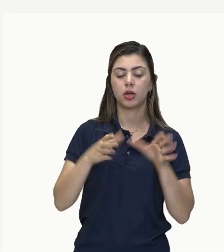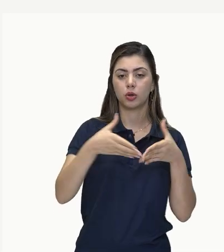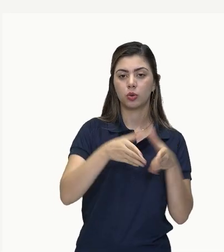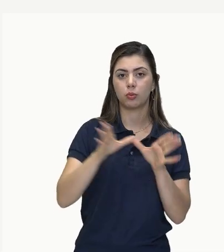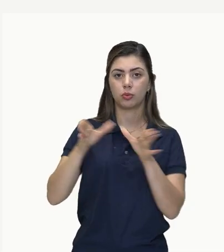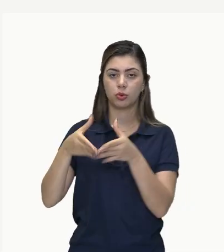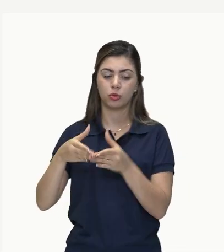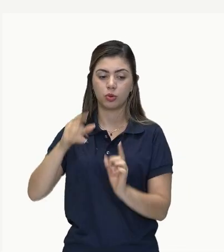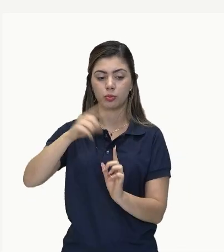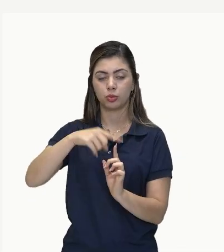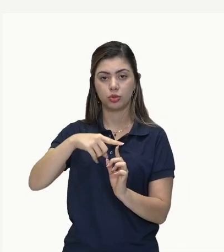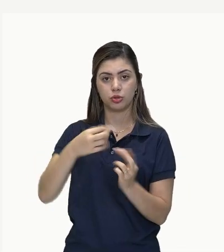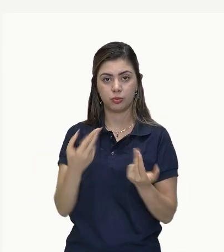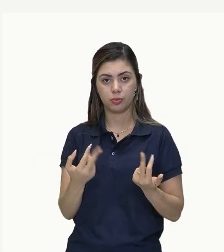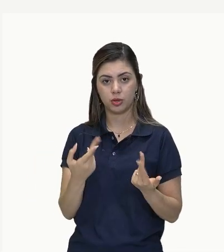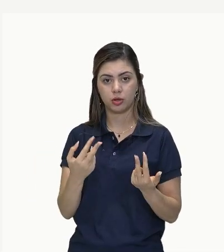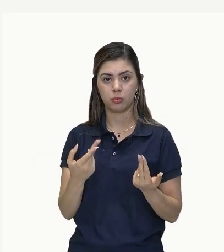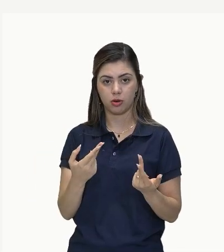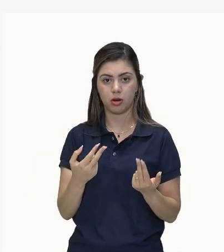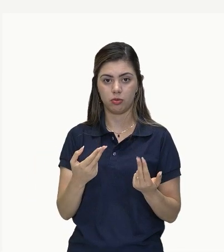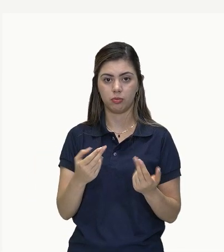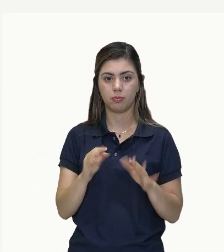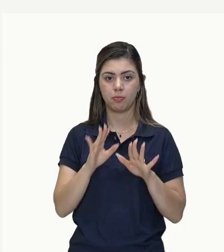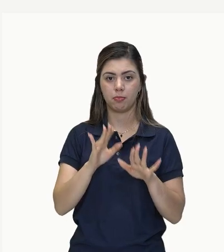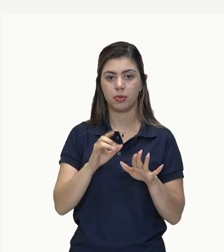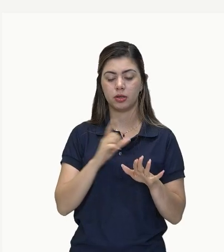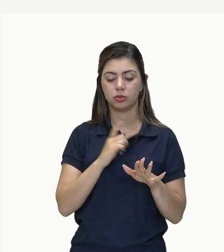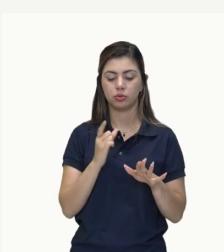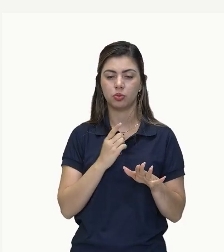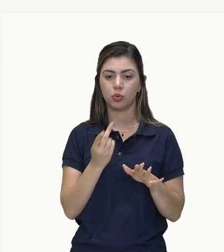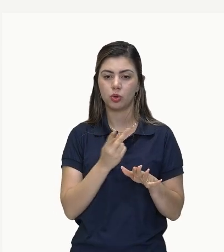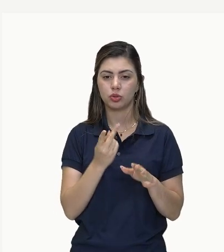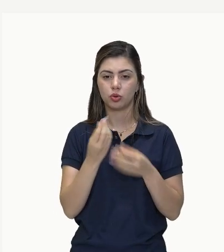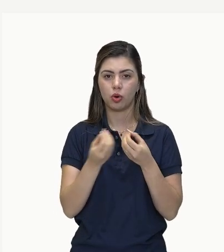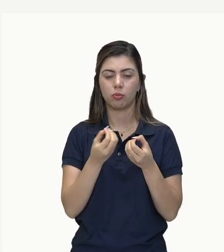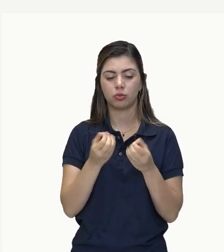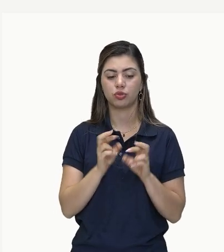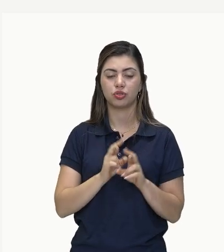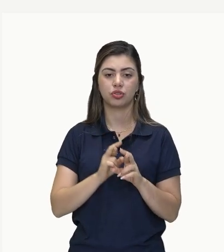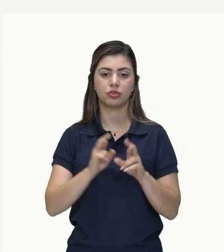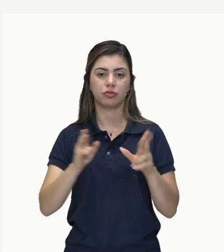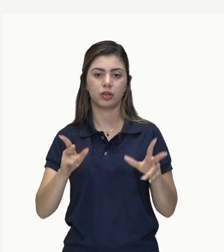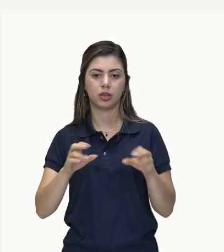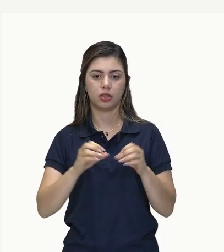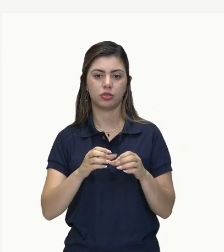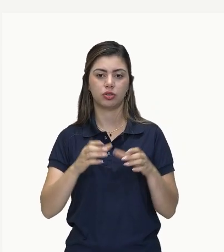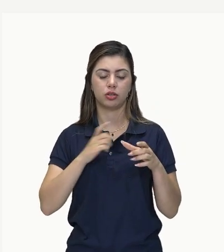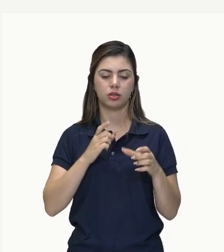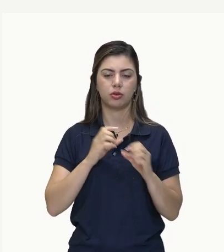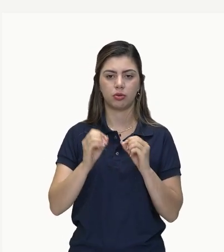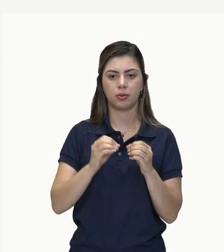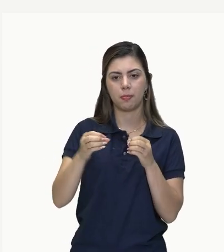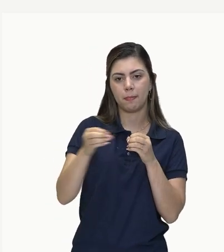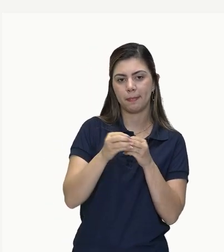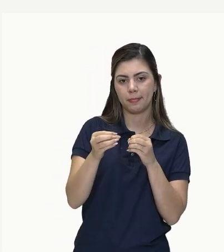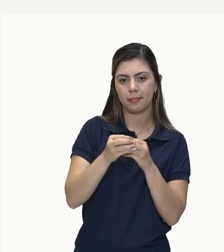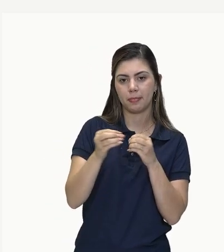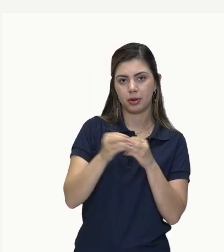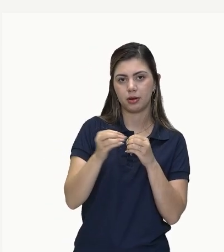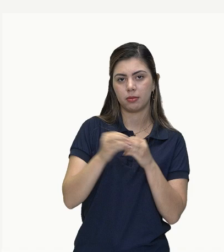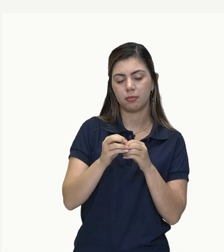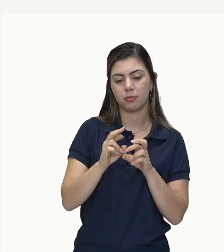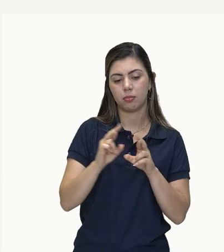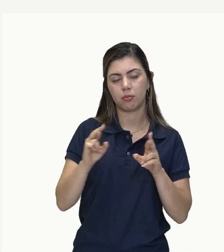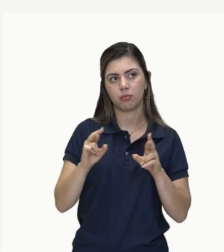mesma espécie diferenciam-se e ocupam áreas contíguas, mas ecologicamente